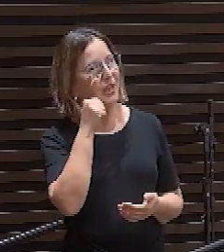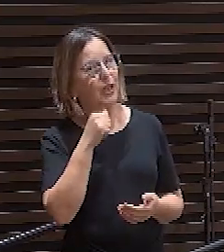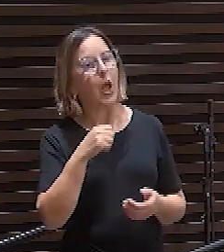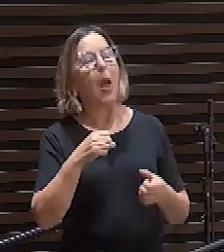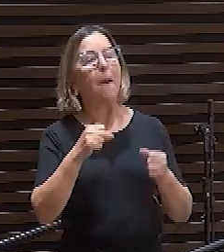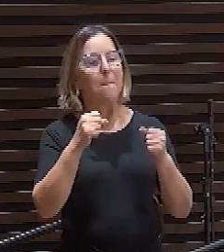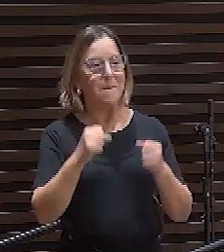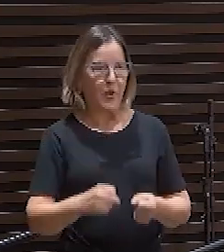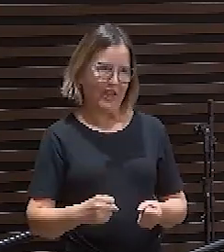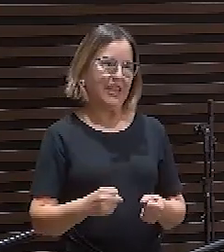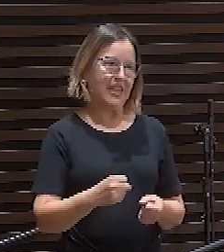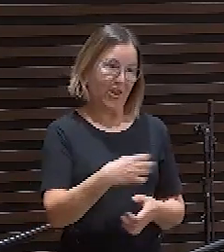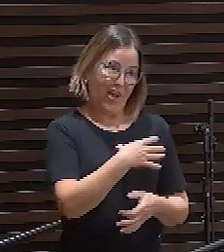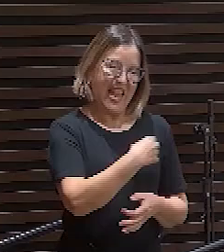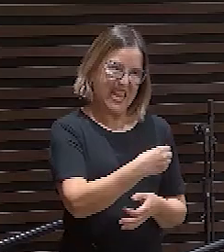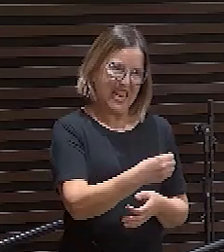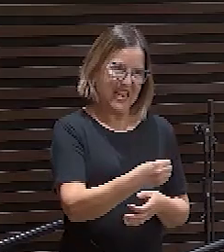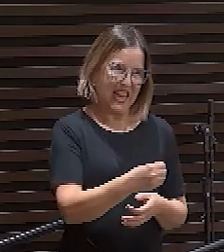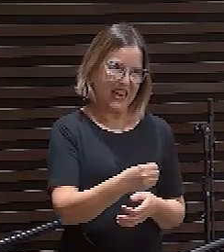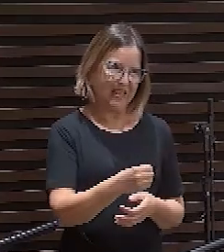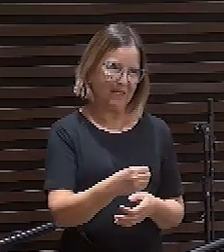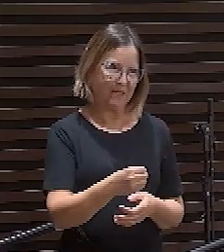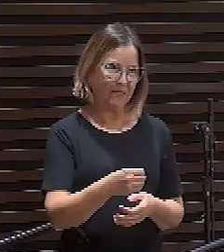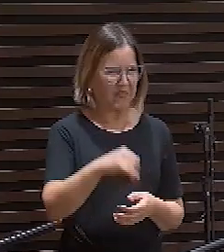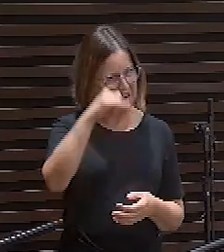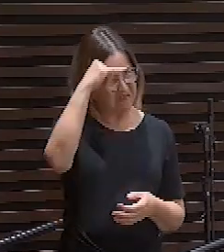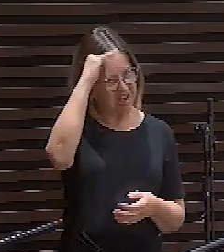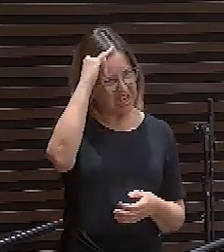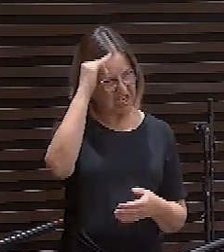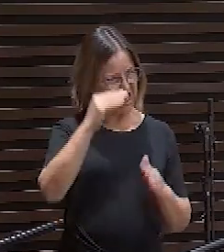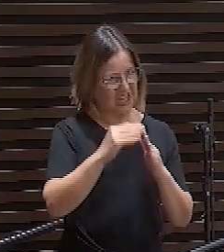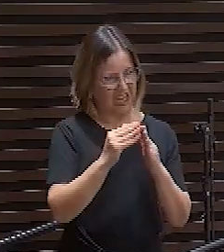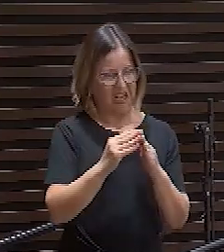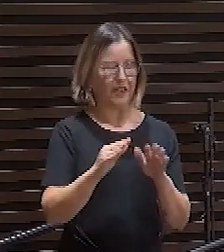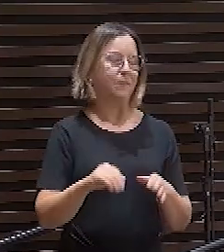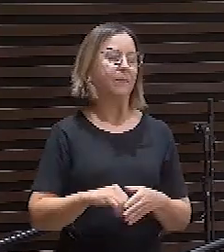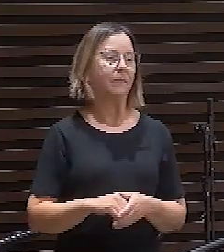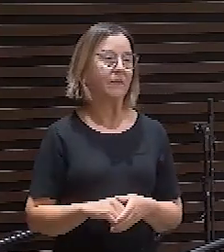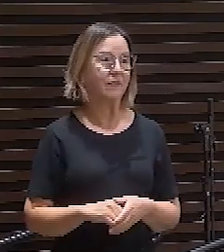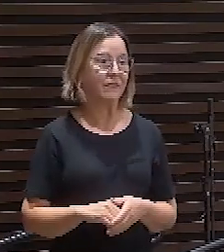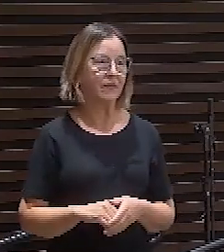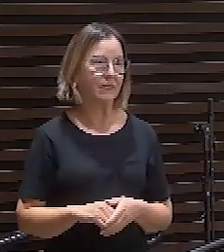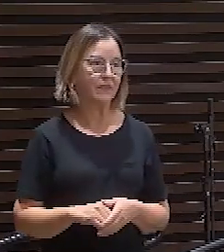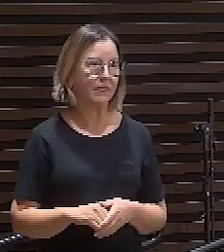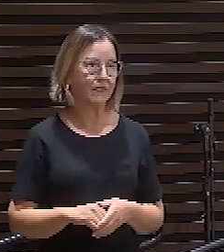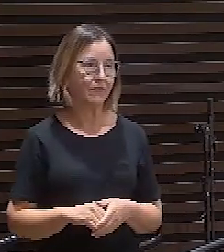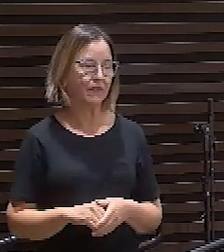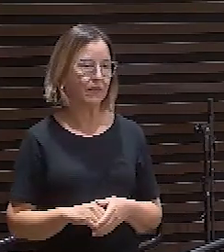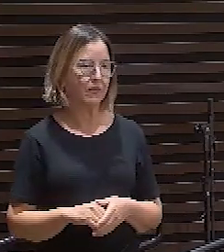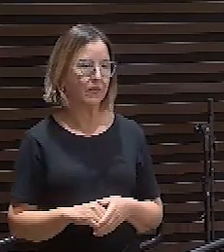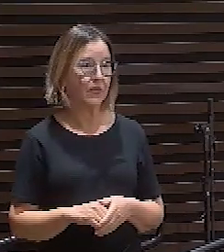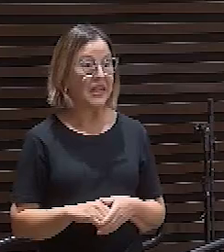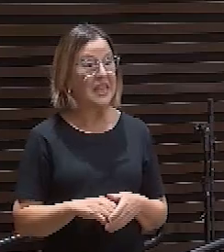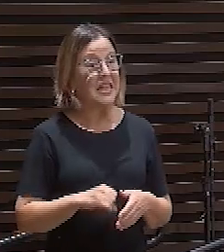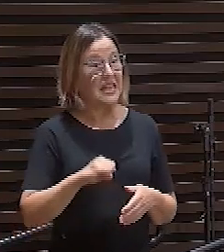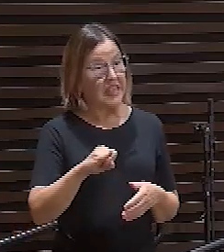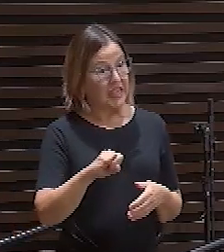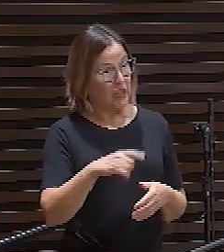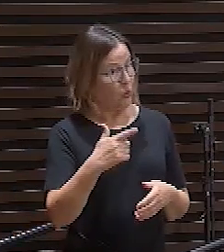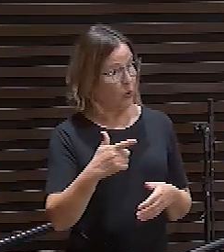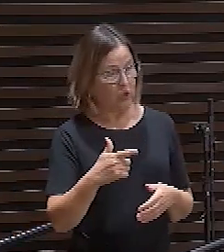herdar. Na ausência de filhos e filhas, um servo de